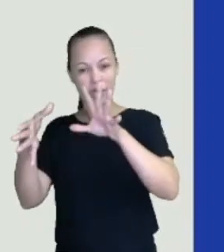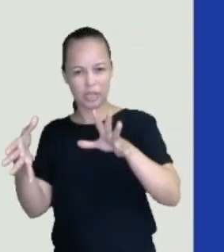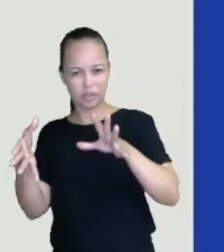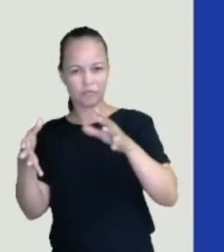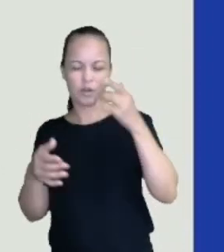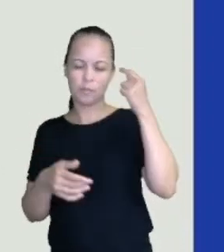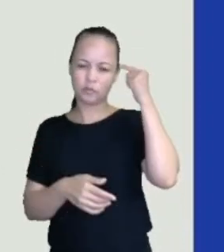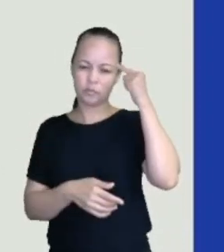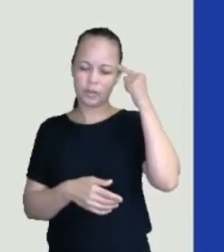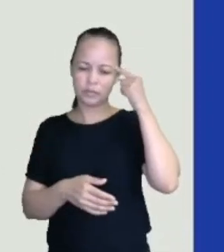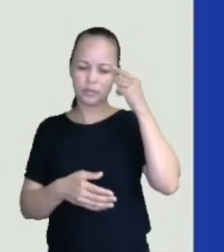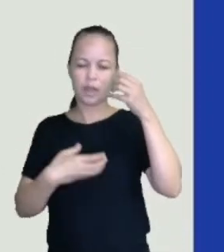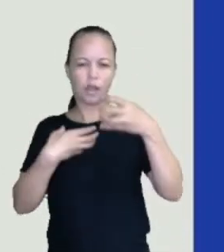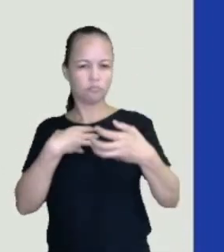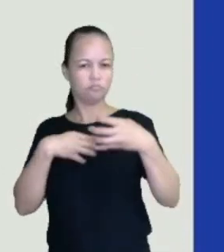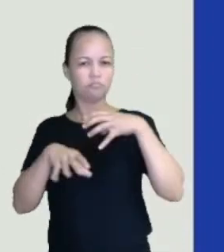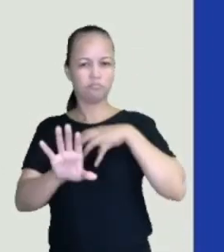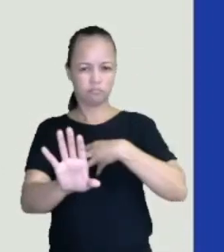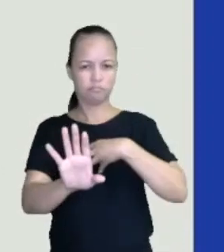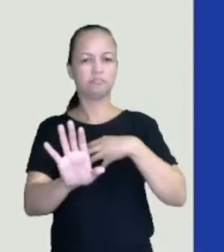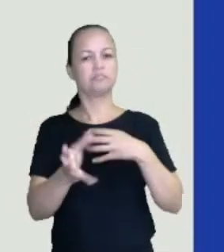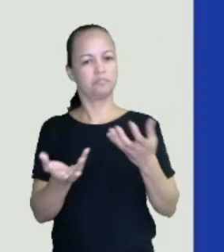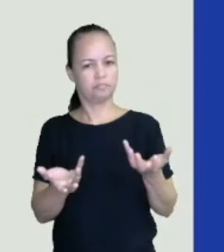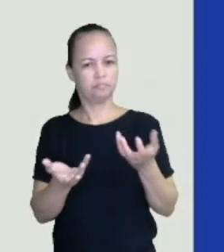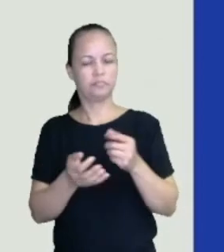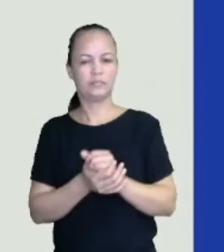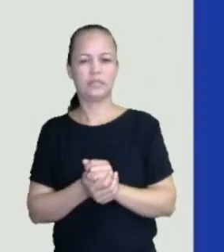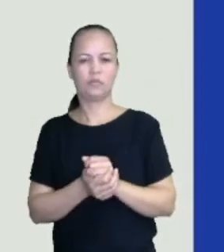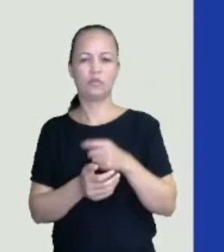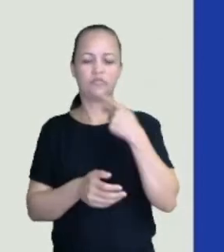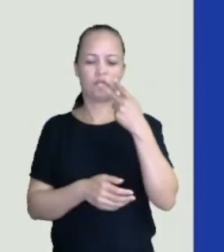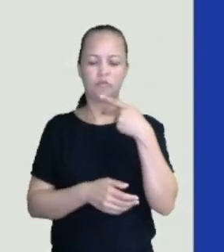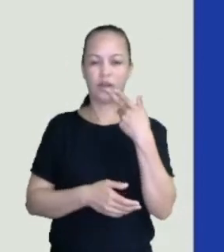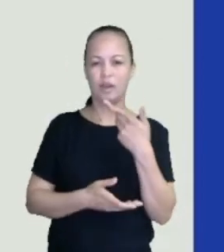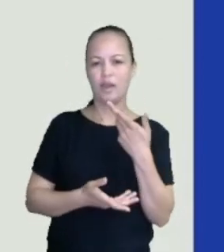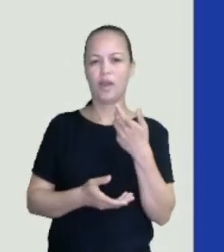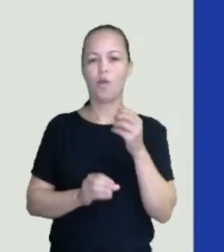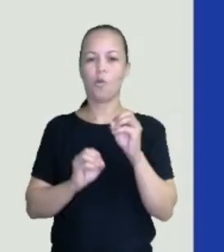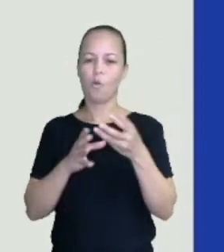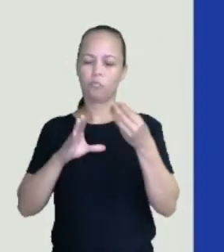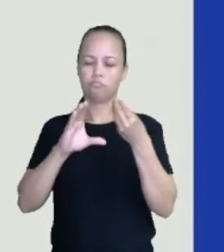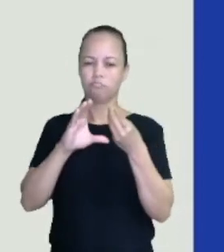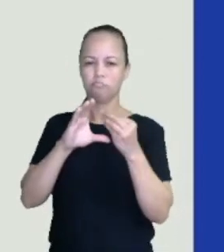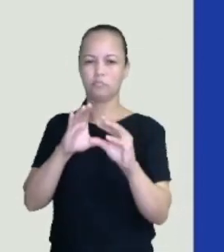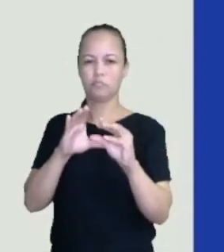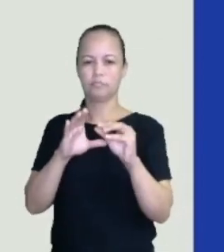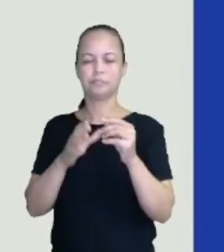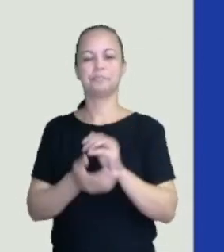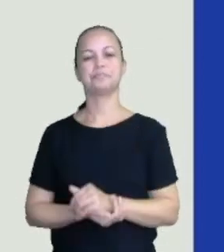se policiar e controlar o que nós vamos falar ou o que nós vamos postar.